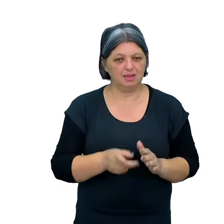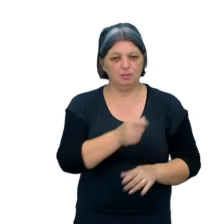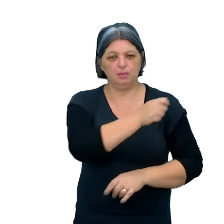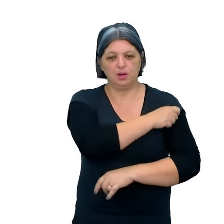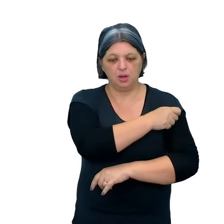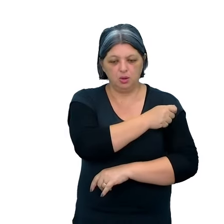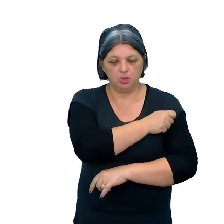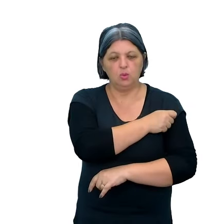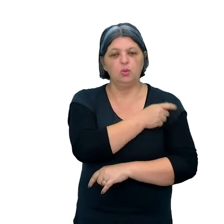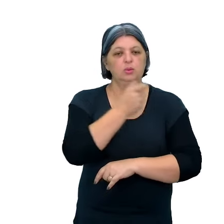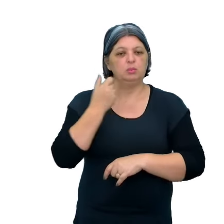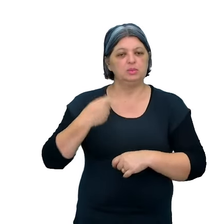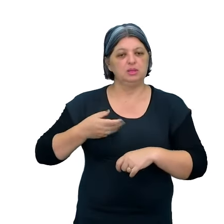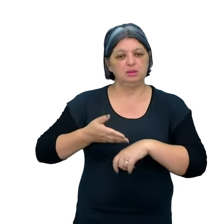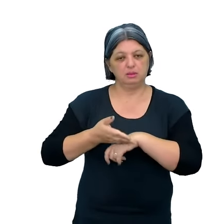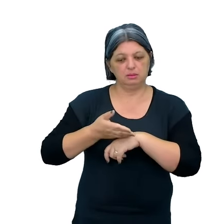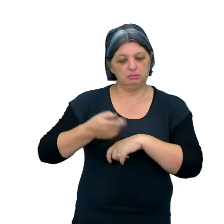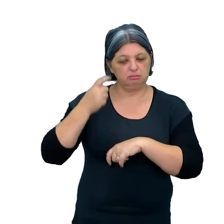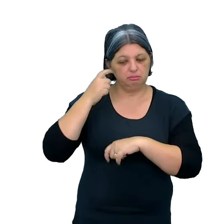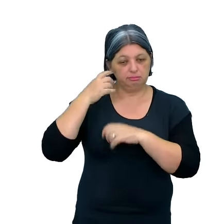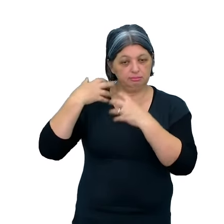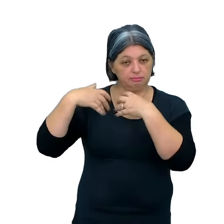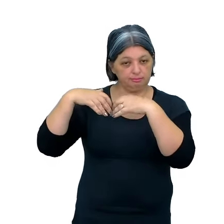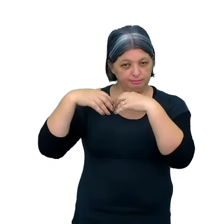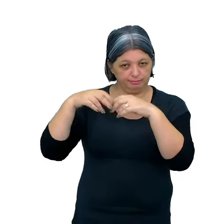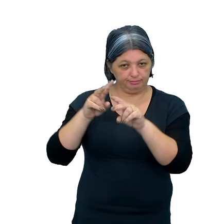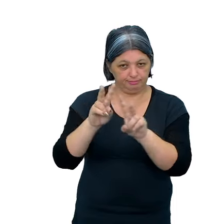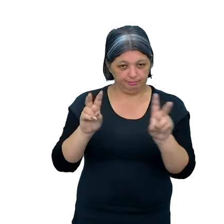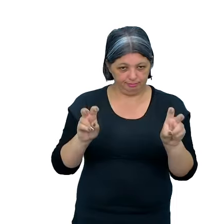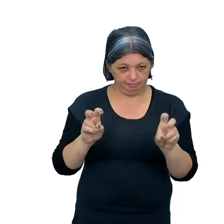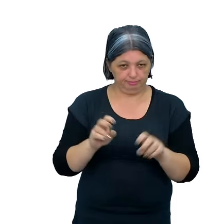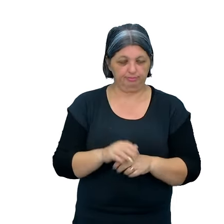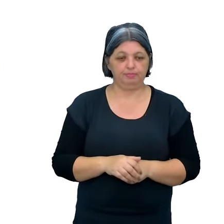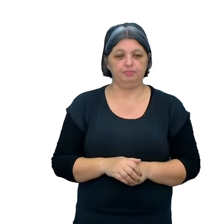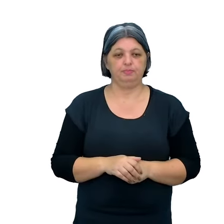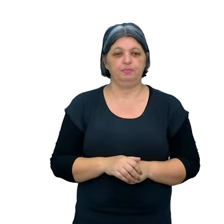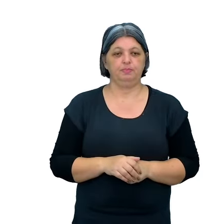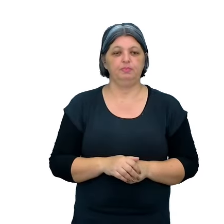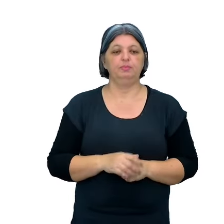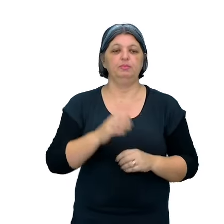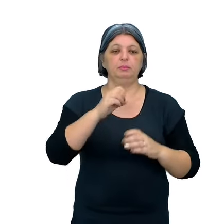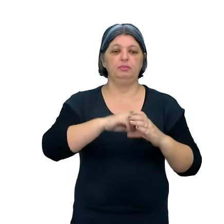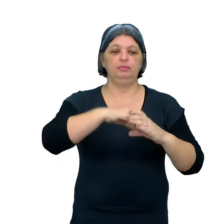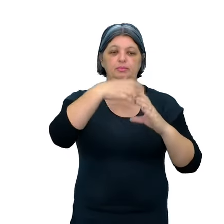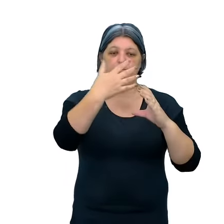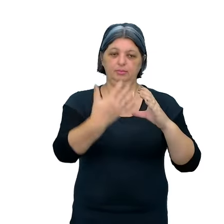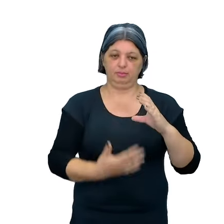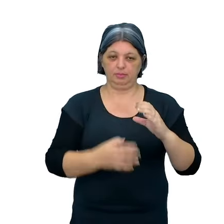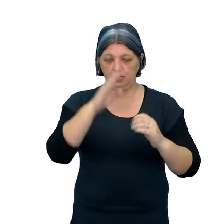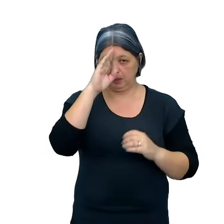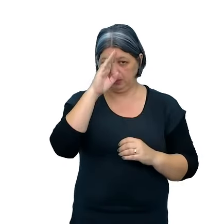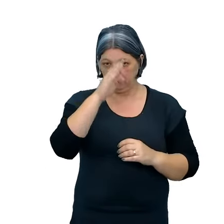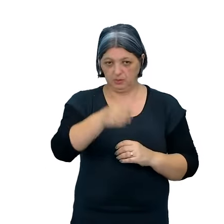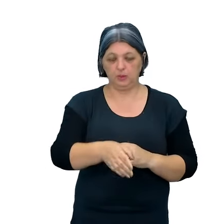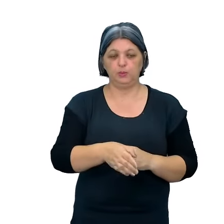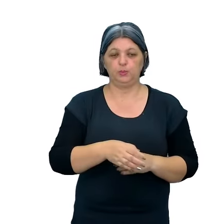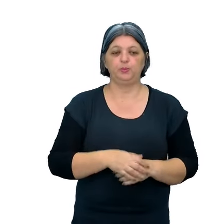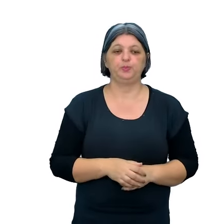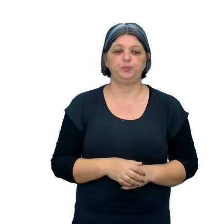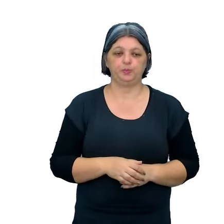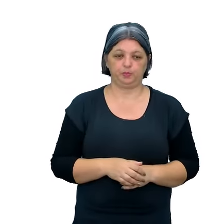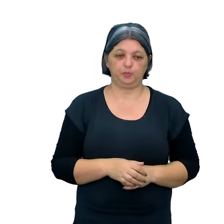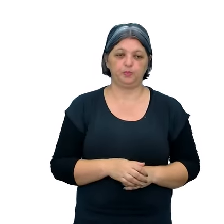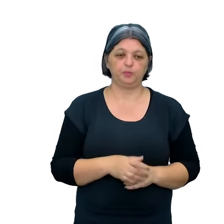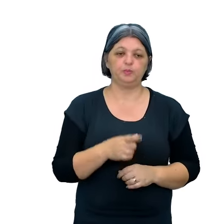ali acessando e refletindo ainda sobre as características principais, né, que se